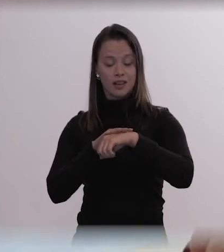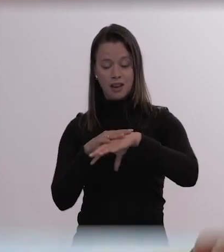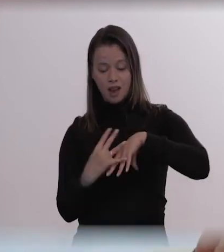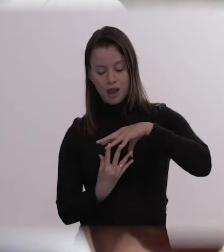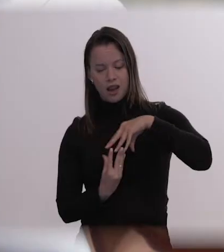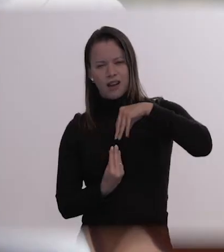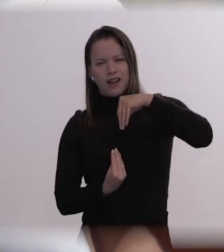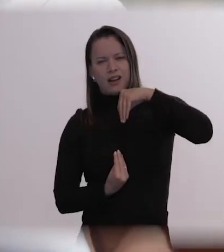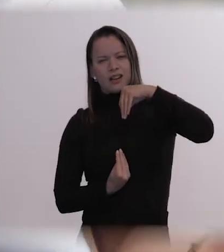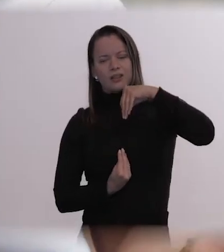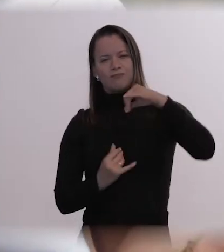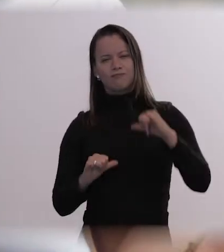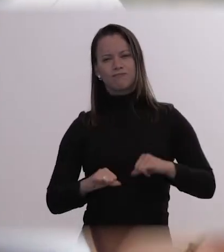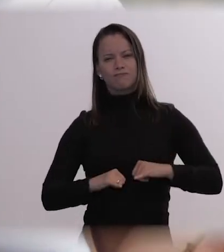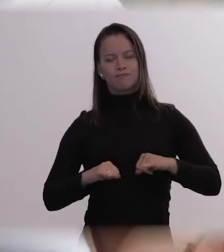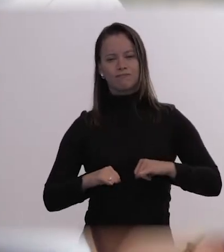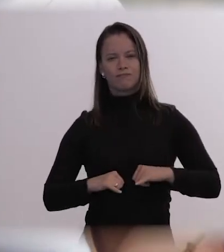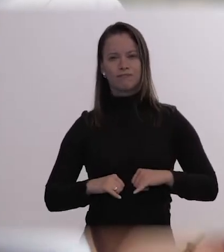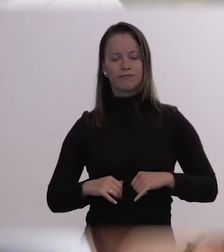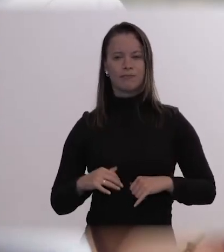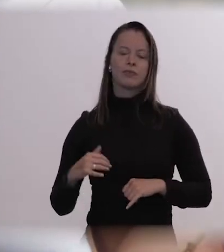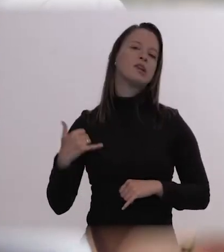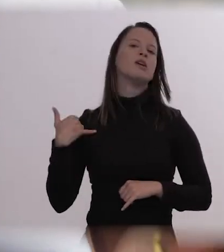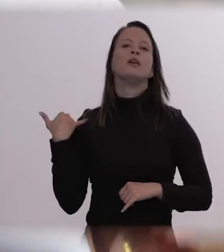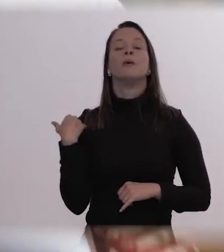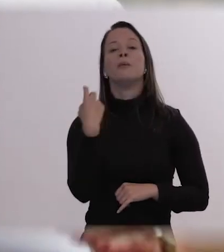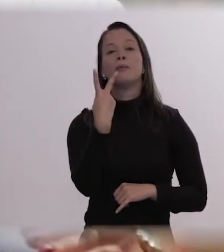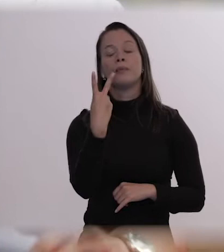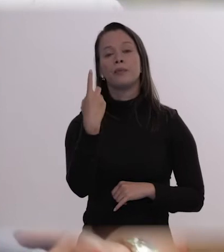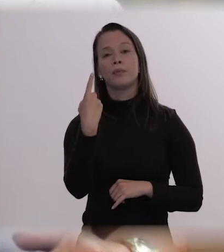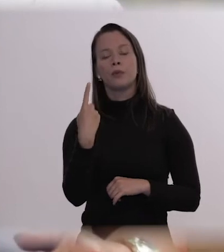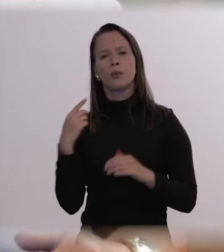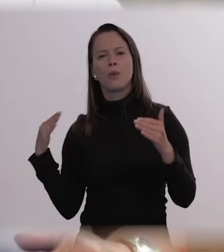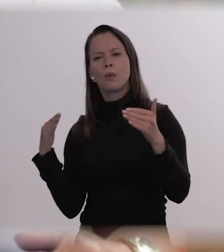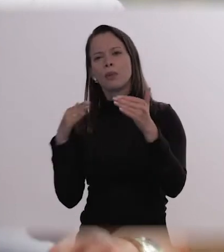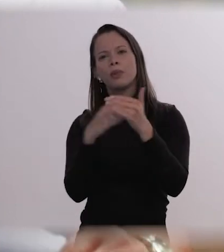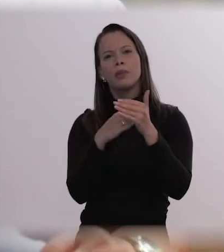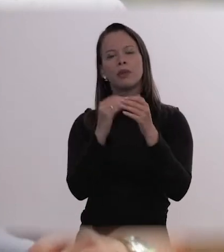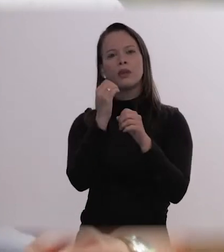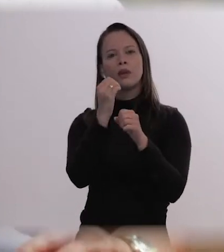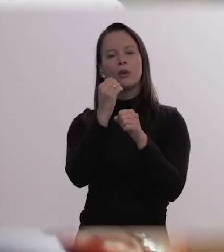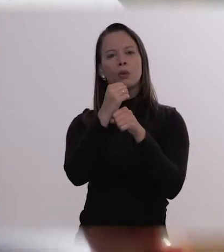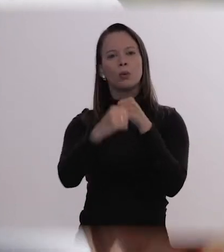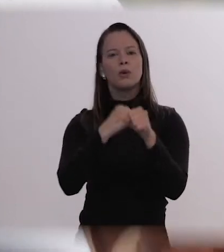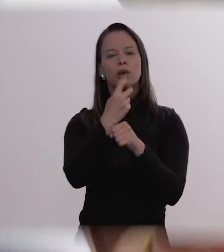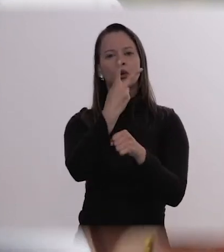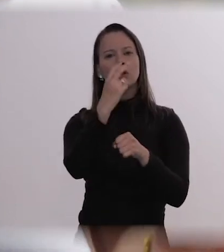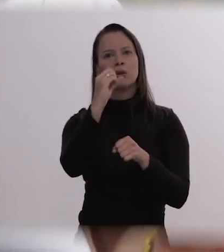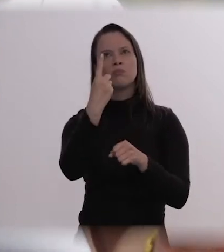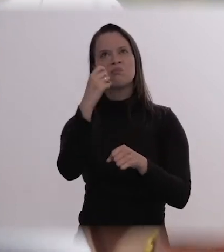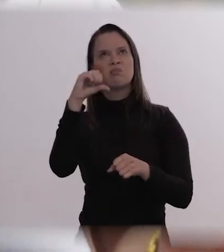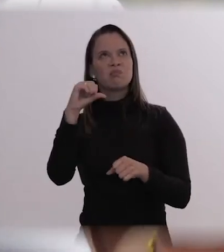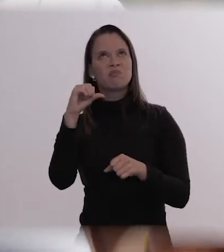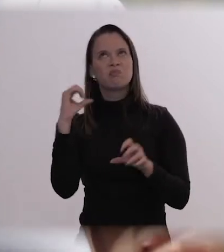alma. Dos 21 anos até 2019, eu já nem faço